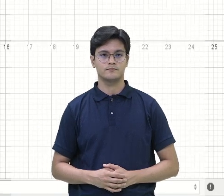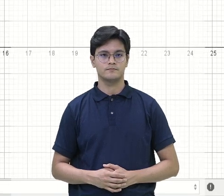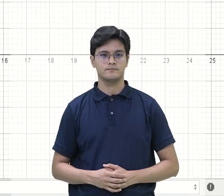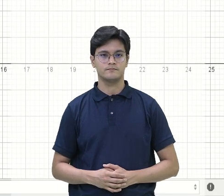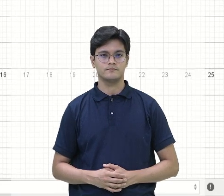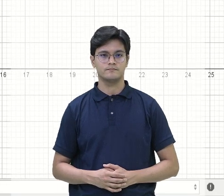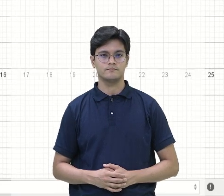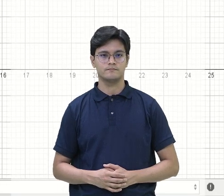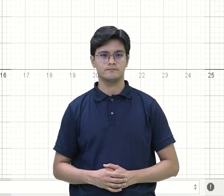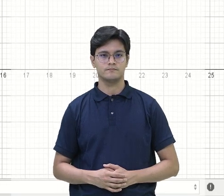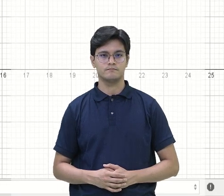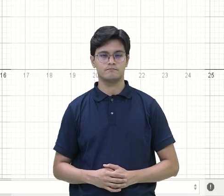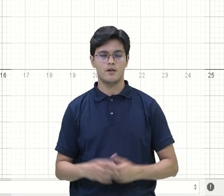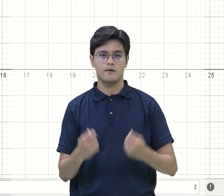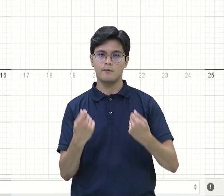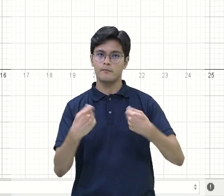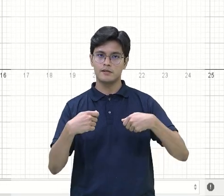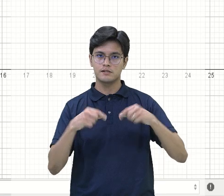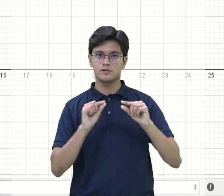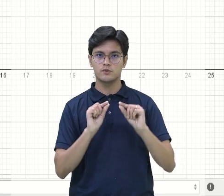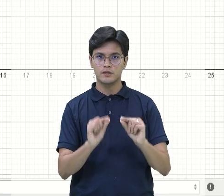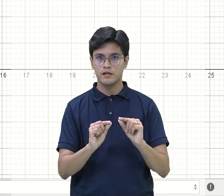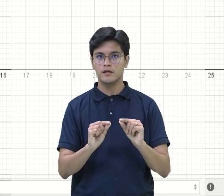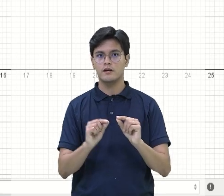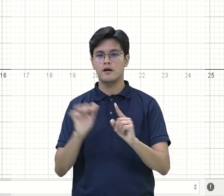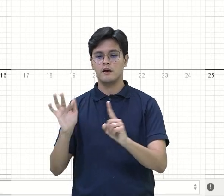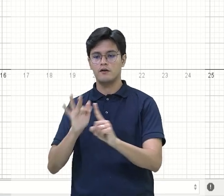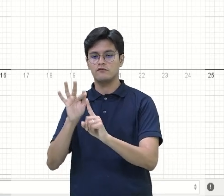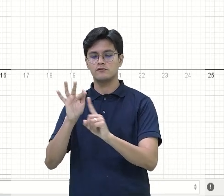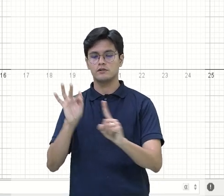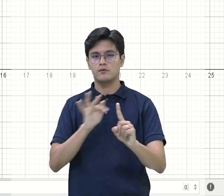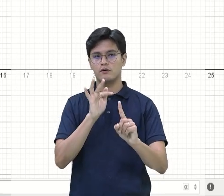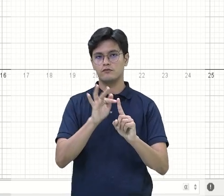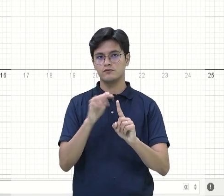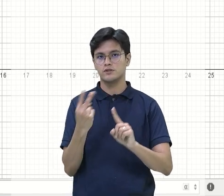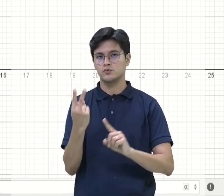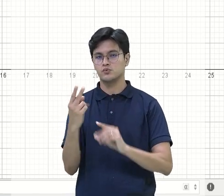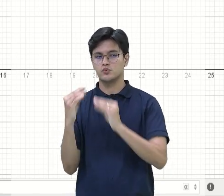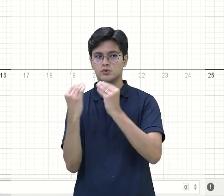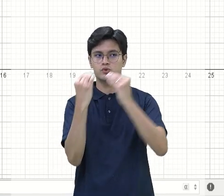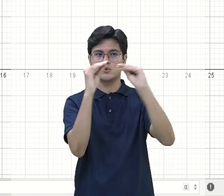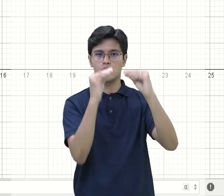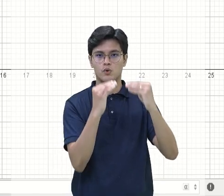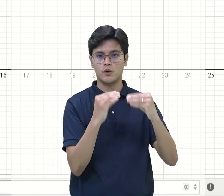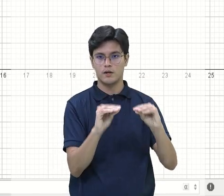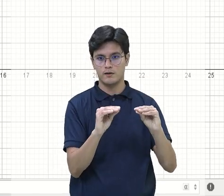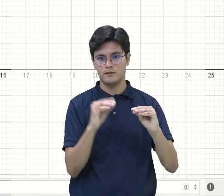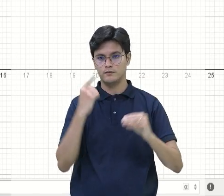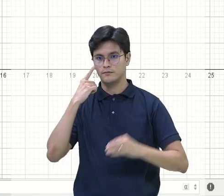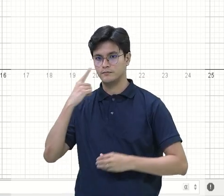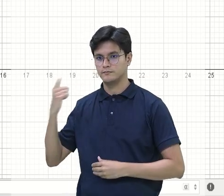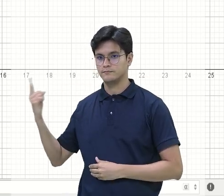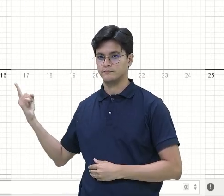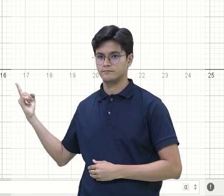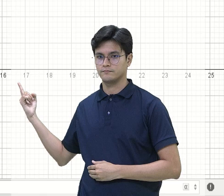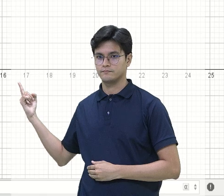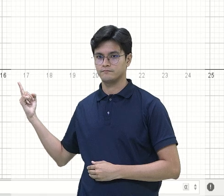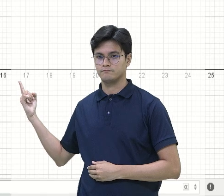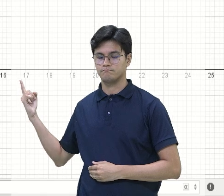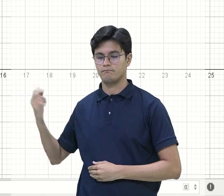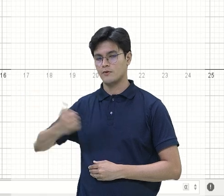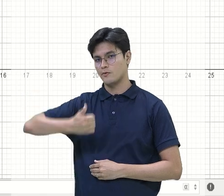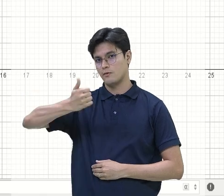que inserir as duas funções que a gente trabalhou. Qual é a